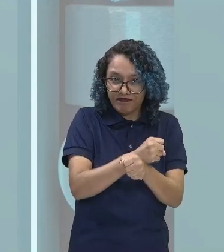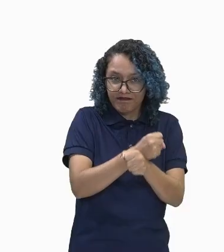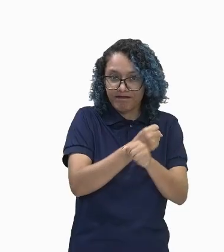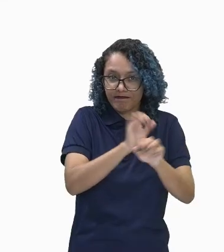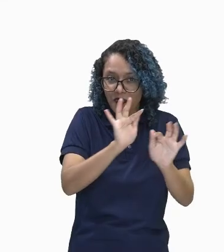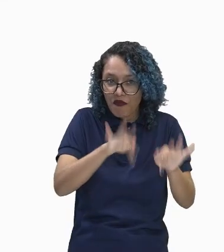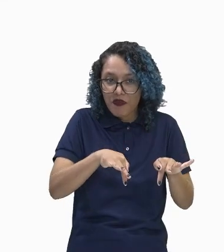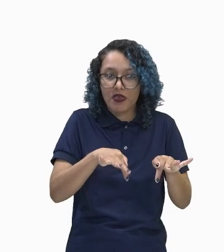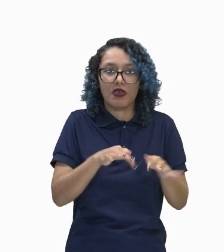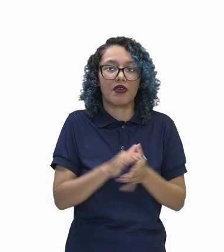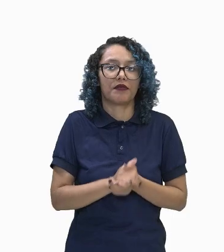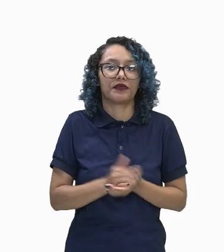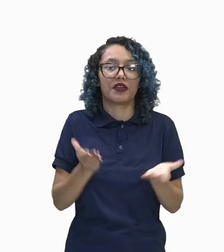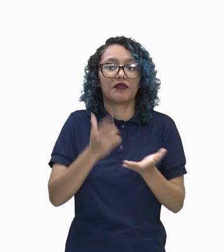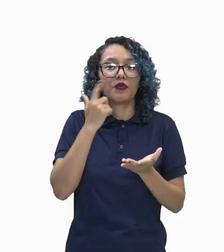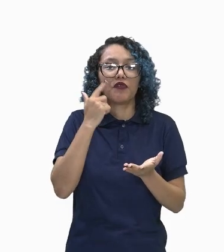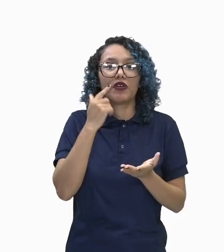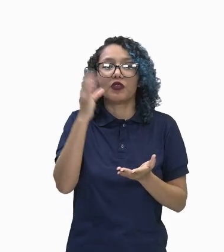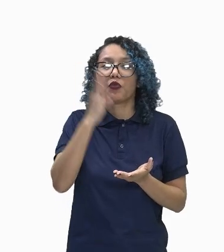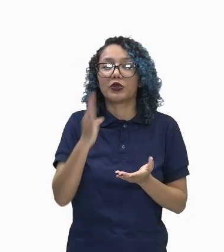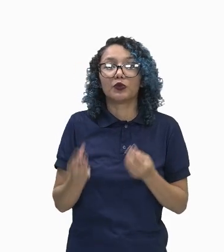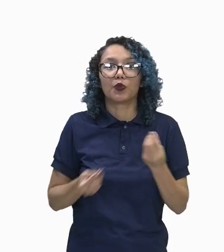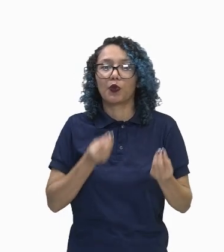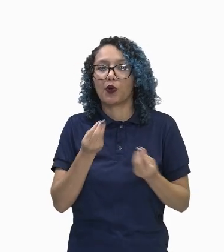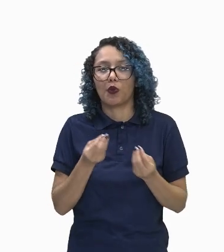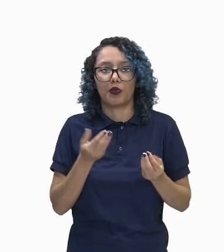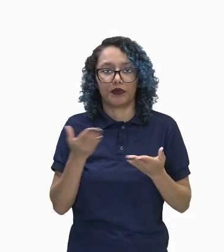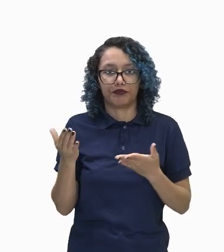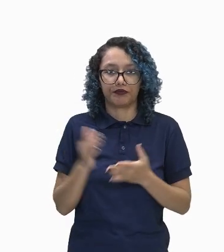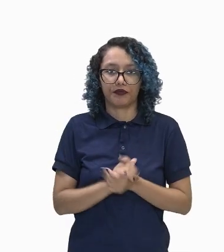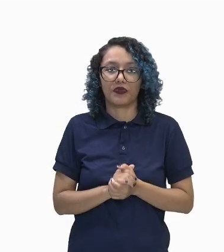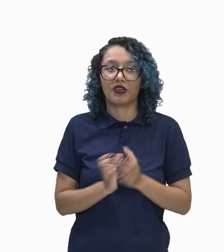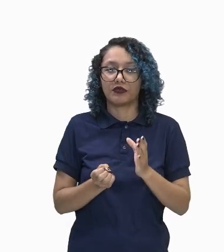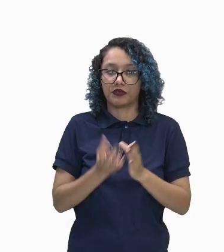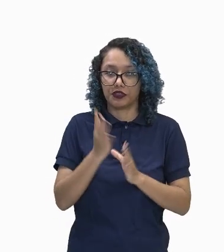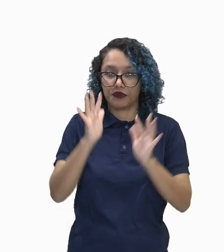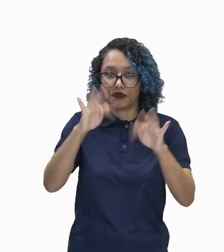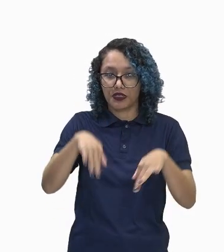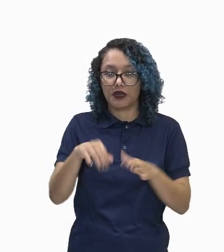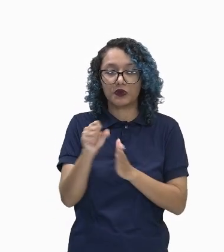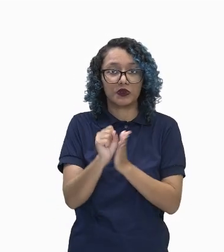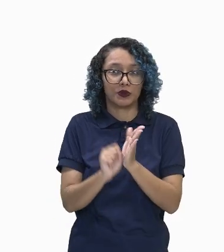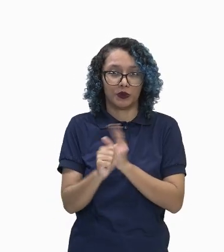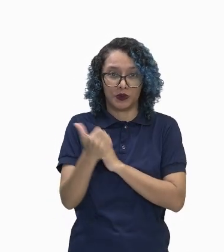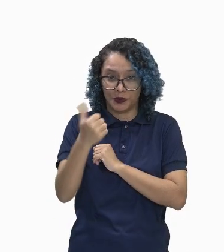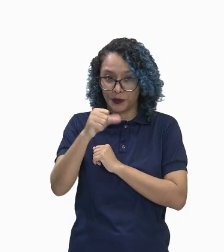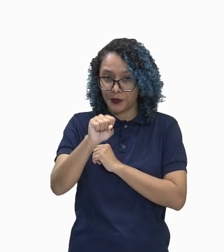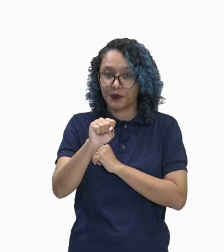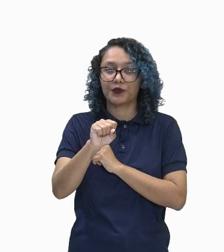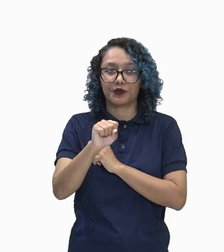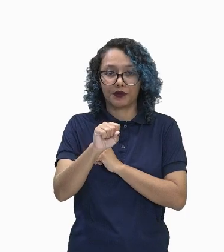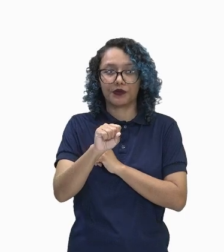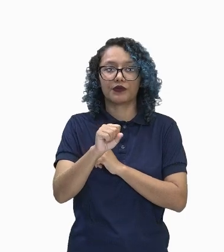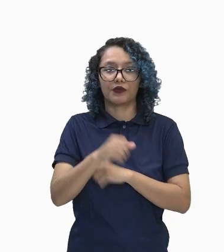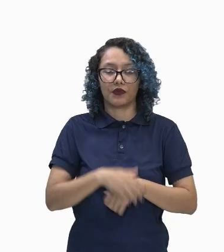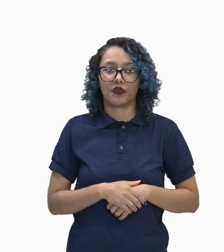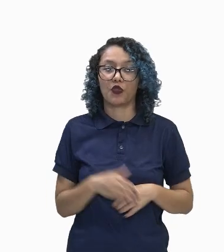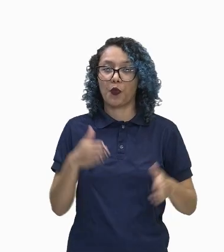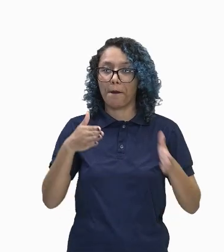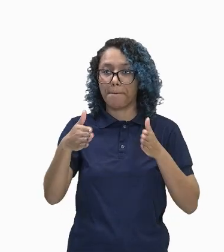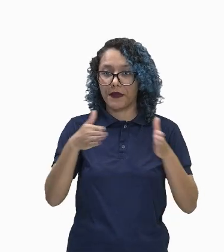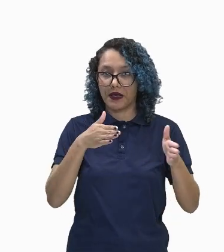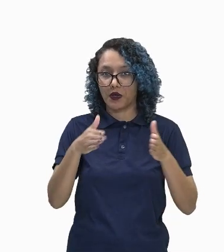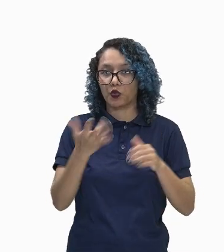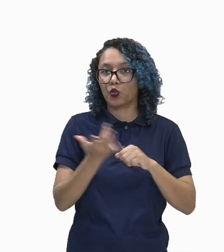ver o arcadismo no Brasil. No Brasil, surgiu no final do século XVIII, em meio ao ciclo